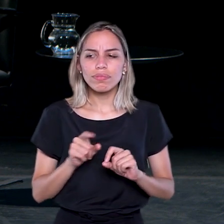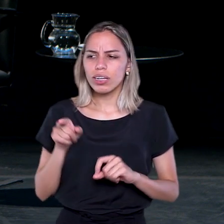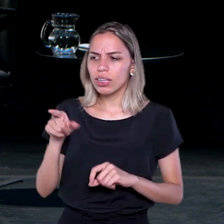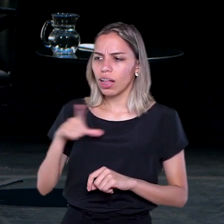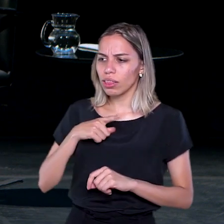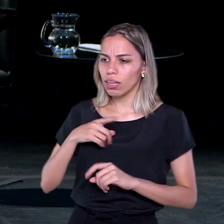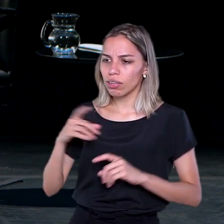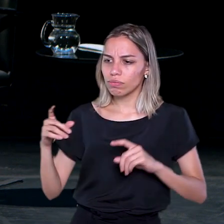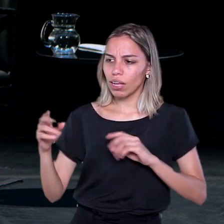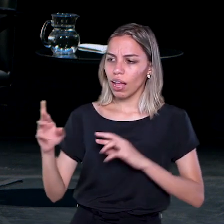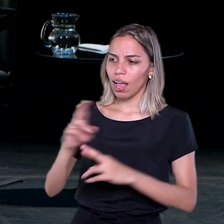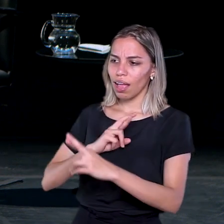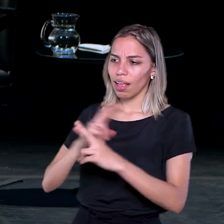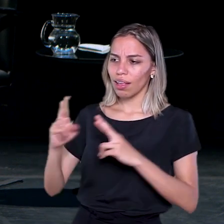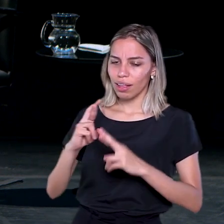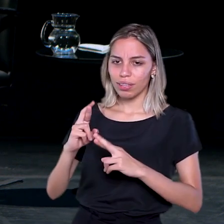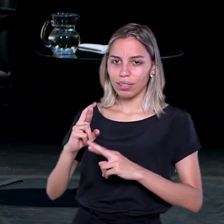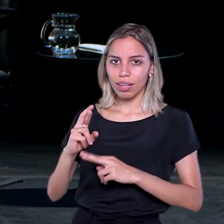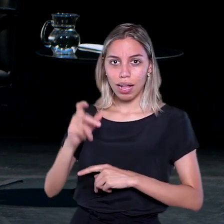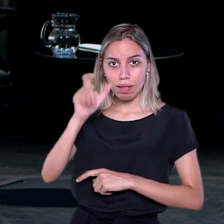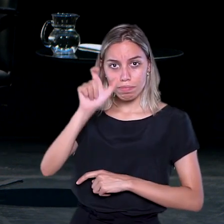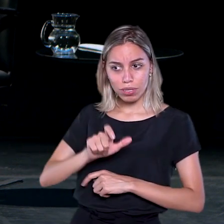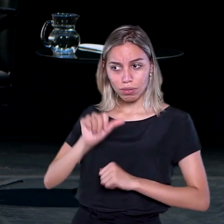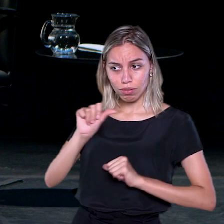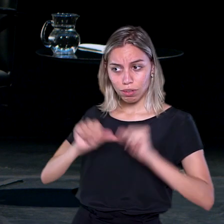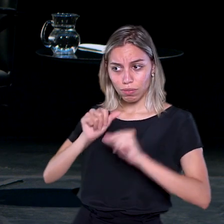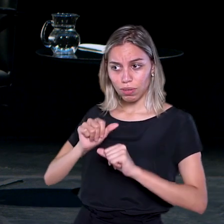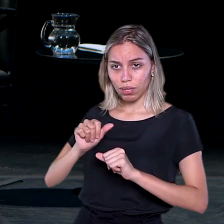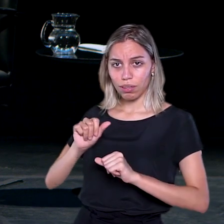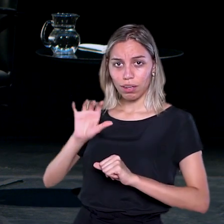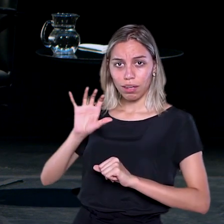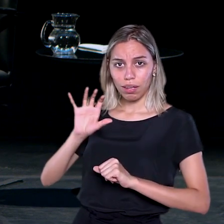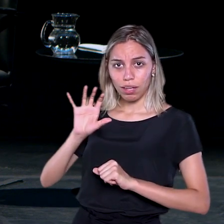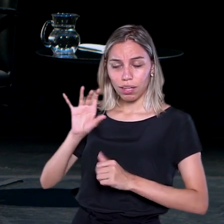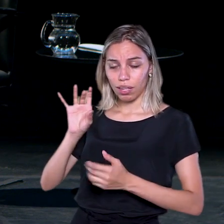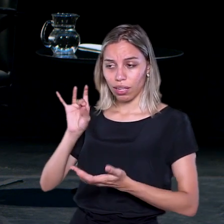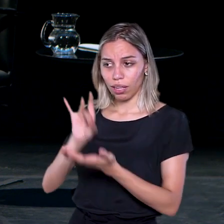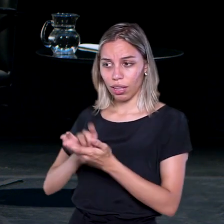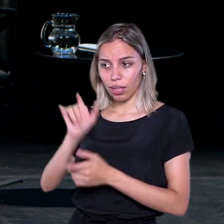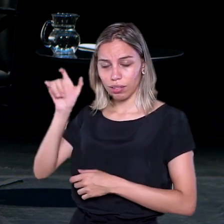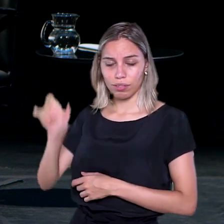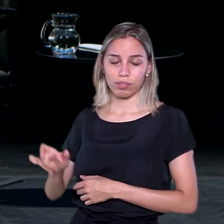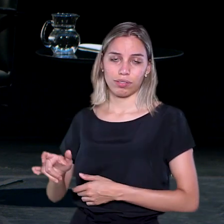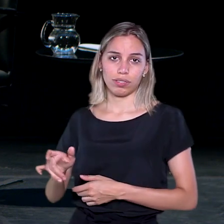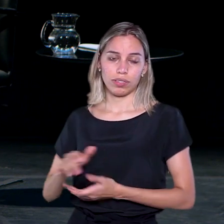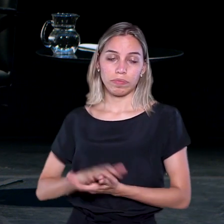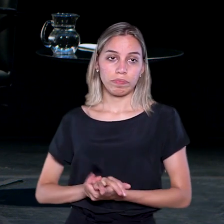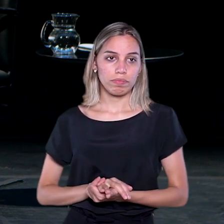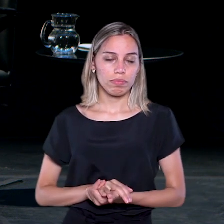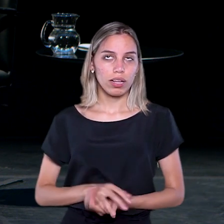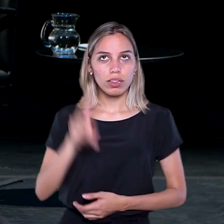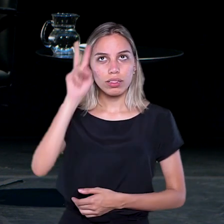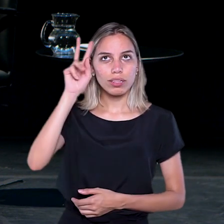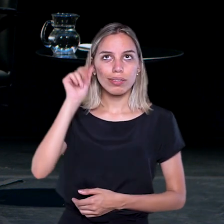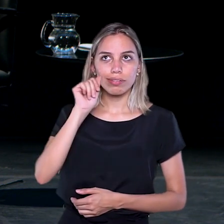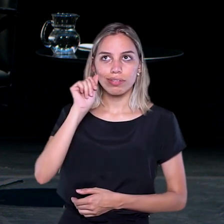relação direta com você, que vai transformar realidades. Eu me lembro da Elisa Lucinda dizendo, de uma conversa com uma